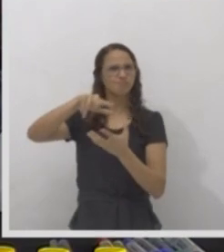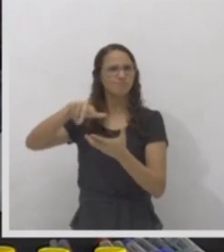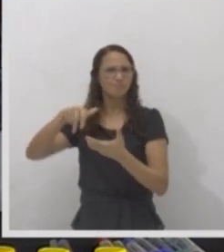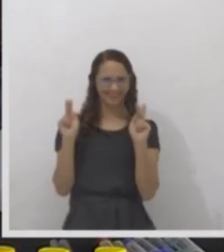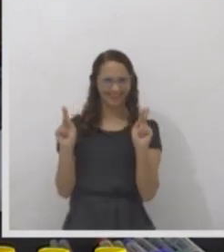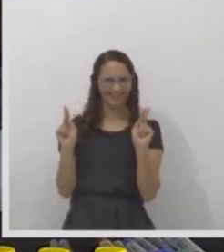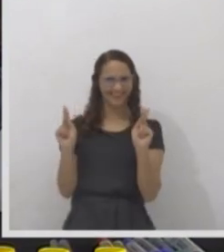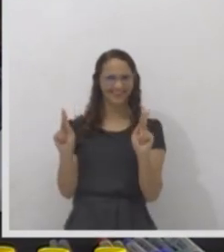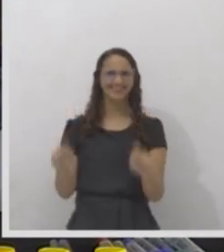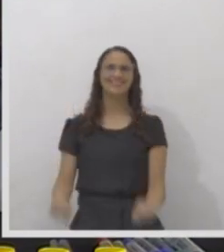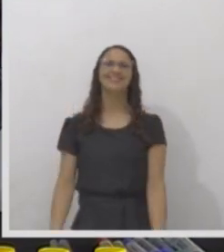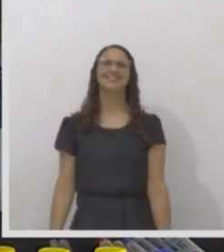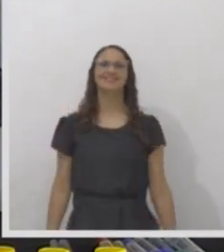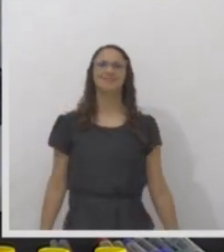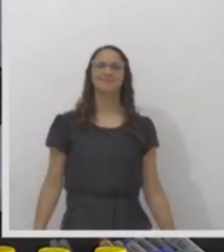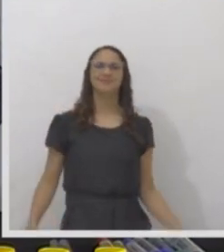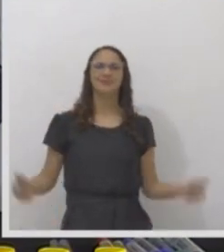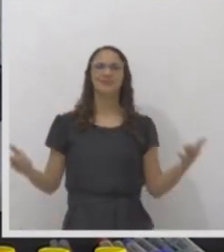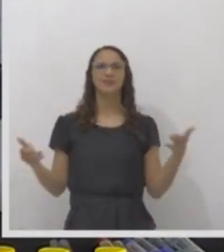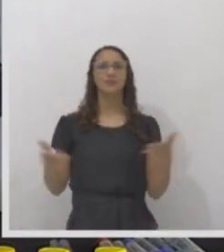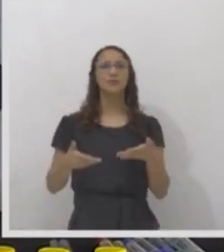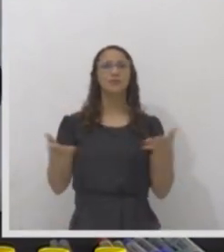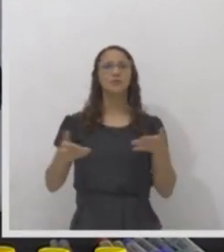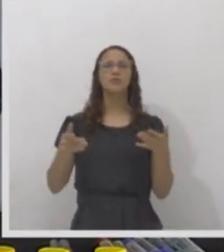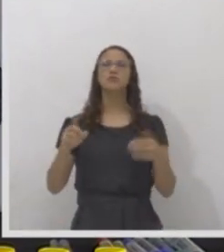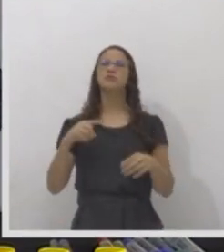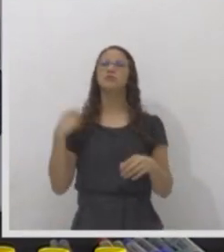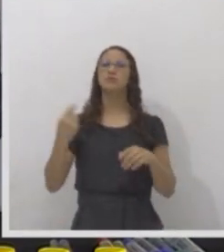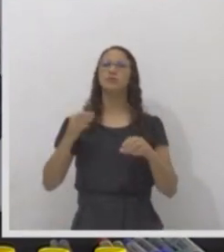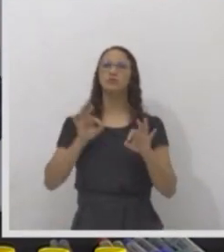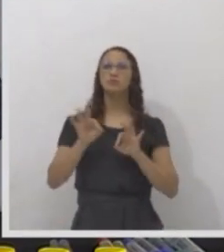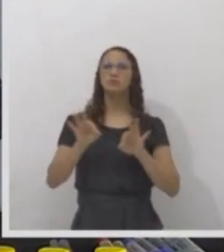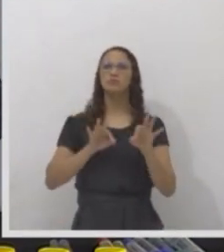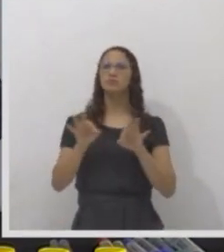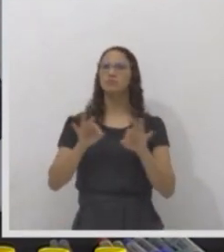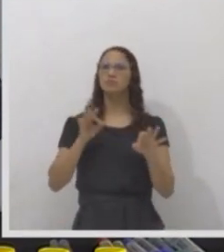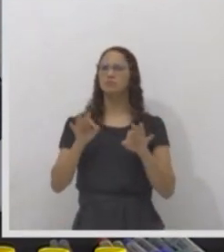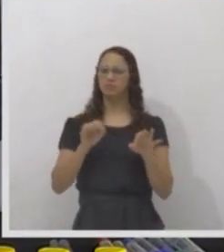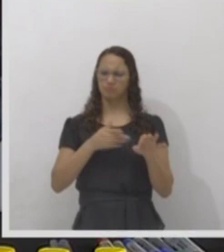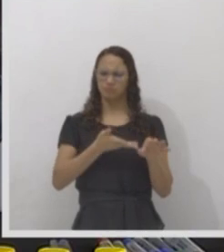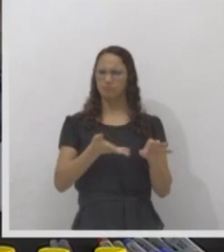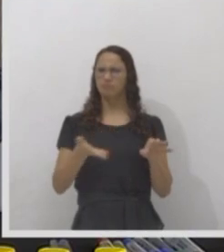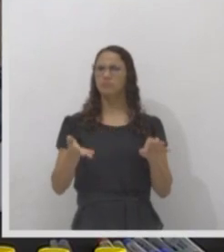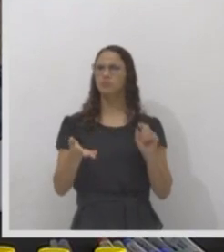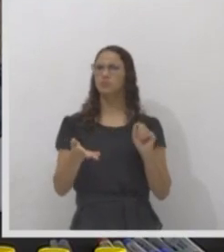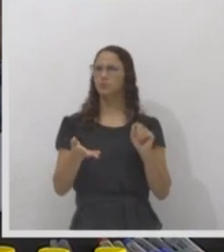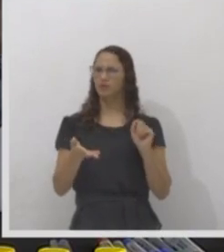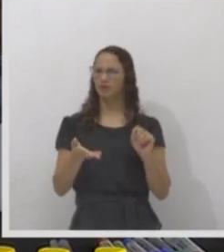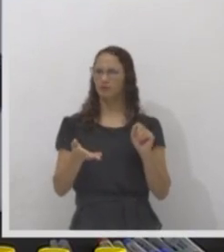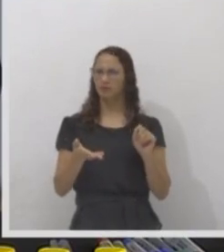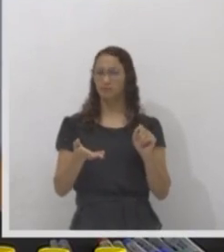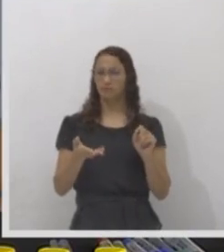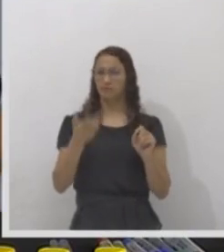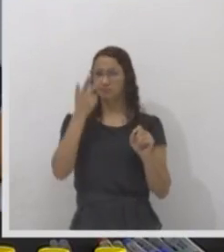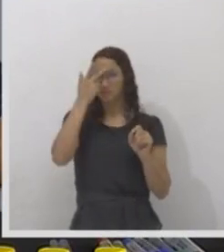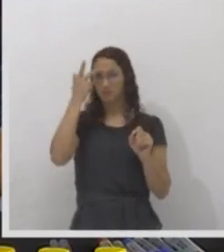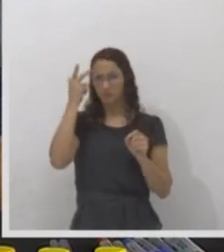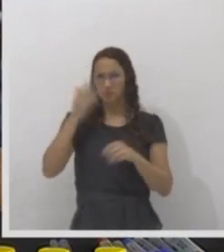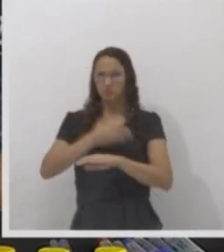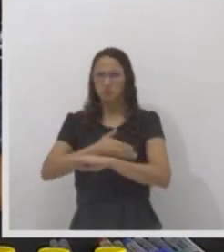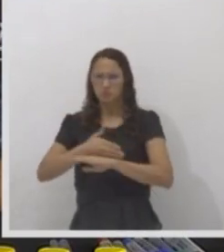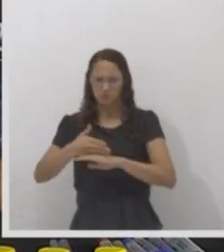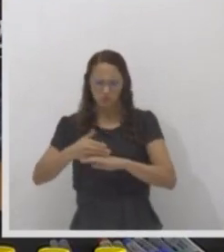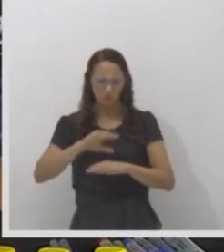ok? Hoje nós estaremos trabalhando com material, como eu falei, ele não é tão reciclado, né, até porque ele